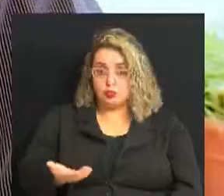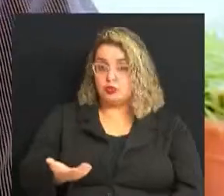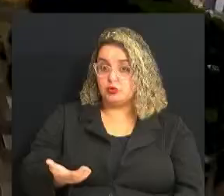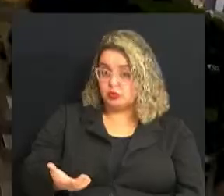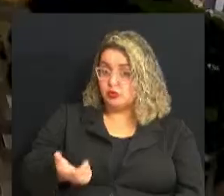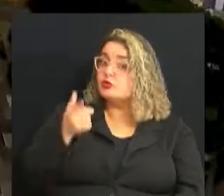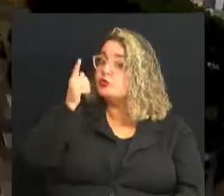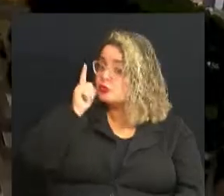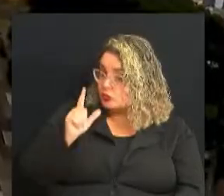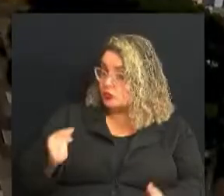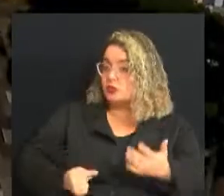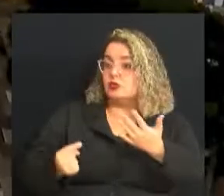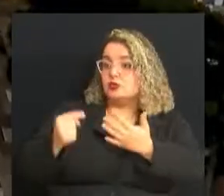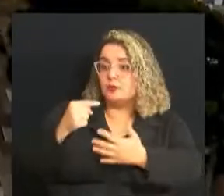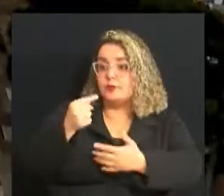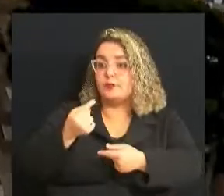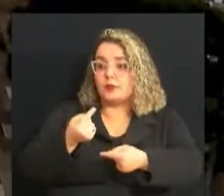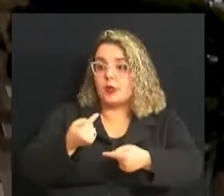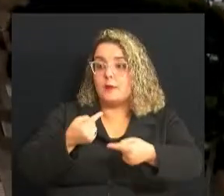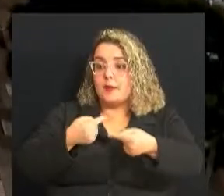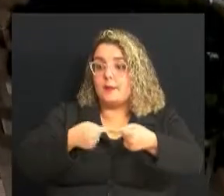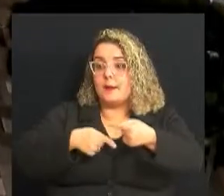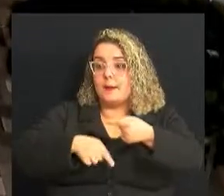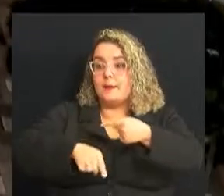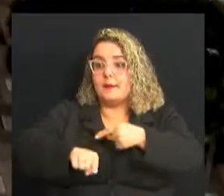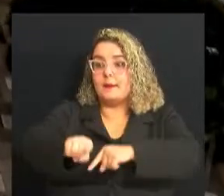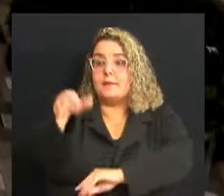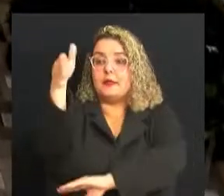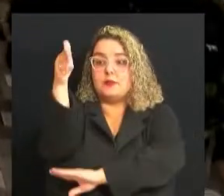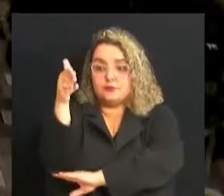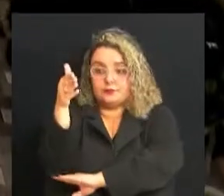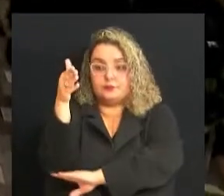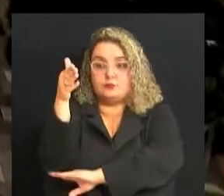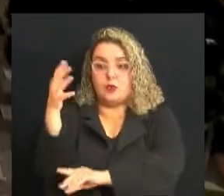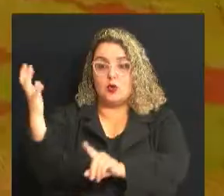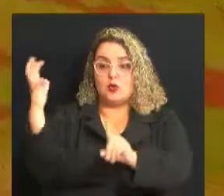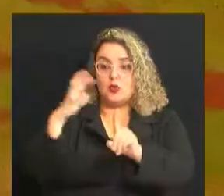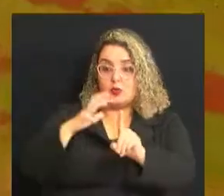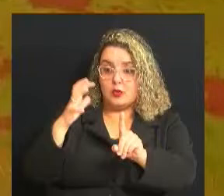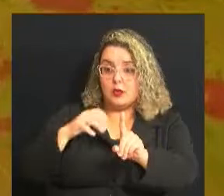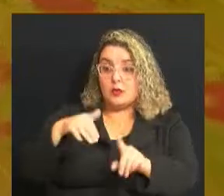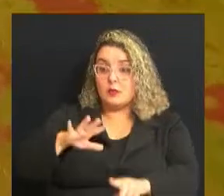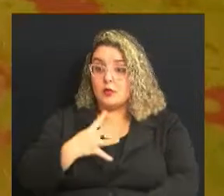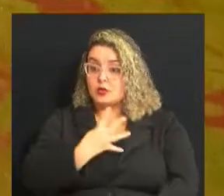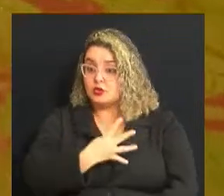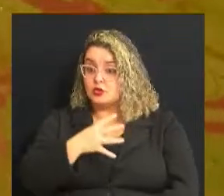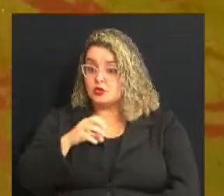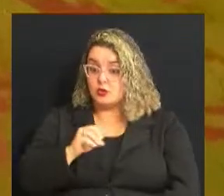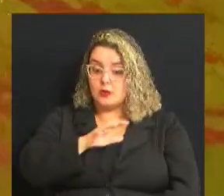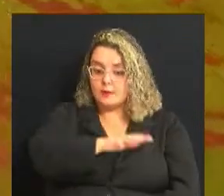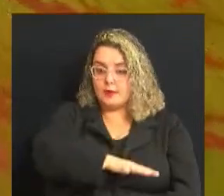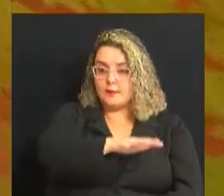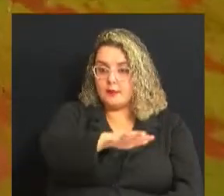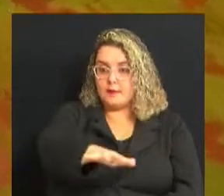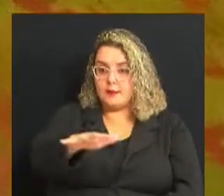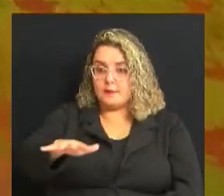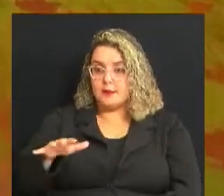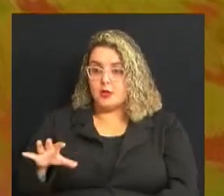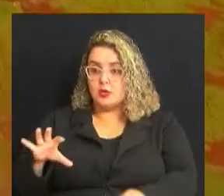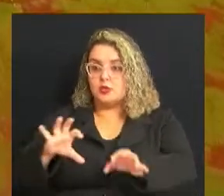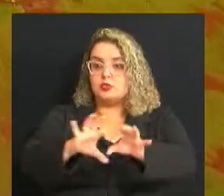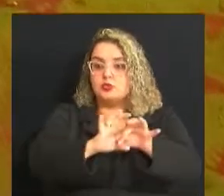consegue apontar. A recuperação da hotelaria tem impacto direto em mais de 40 setores a ele ligados